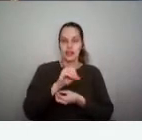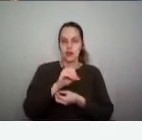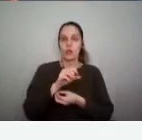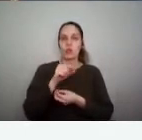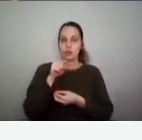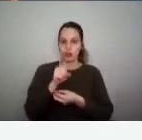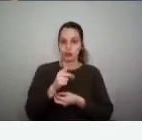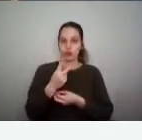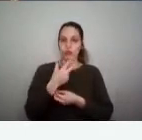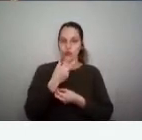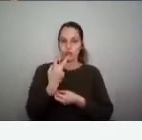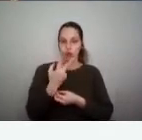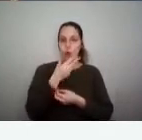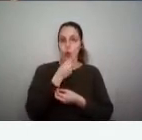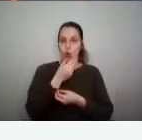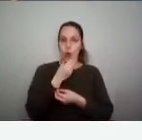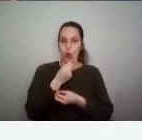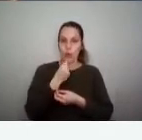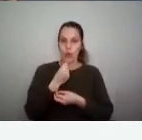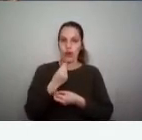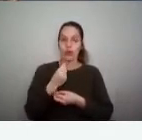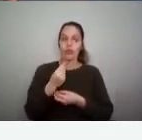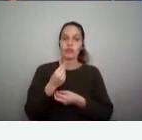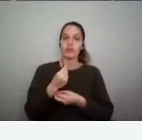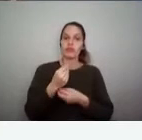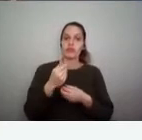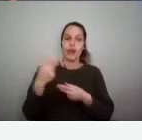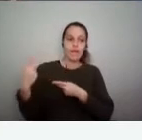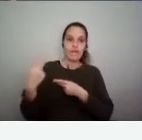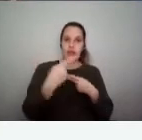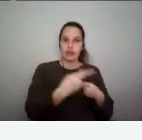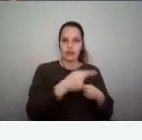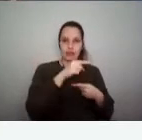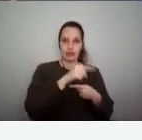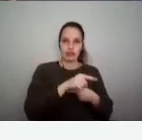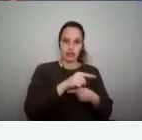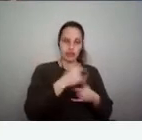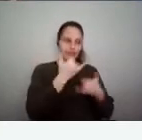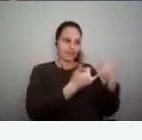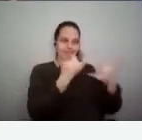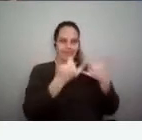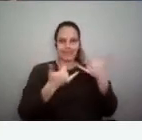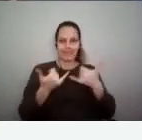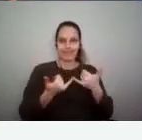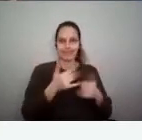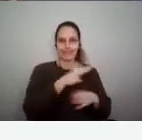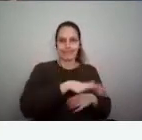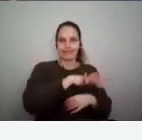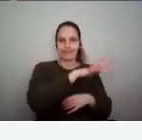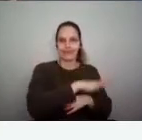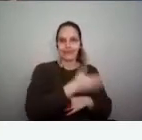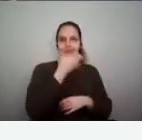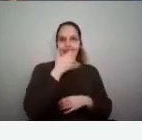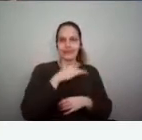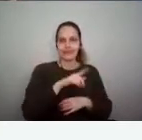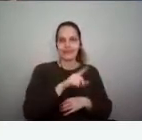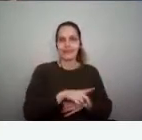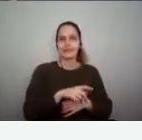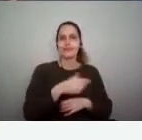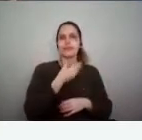seus bonecos para animar o setor de recreação do hospital. Esse menino era um menino